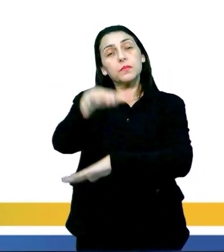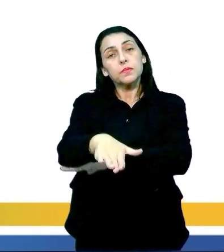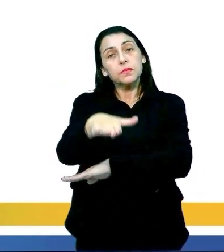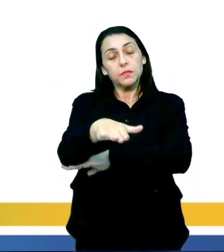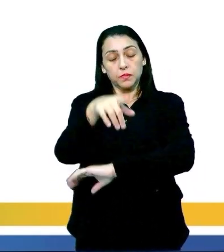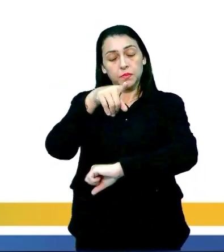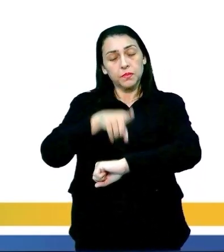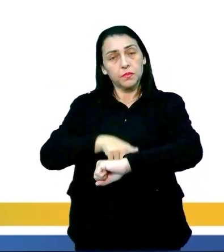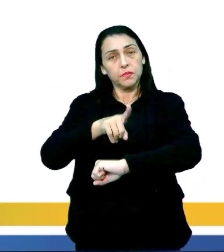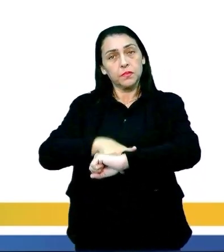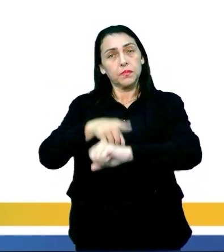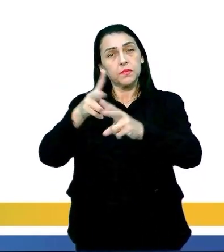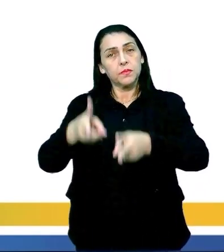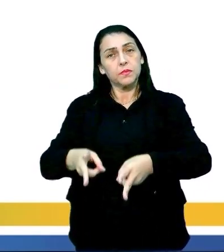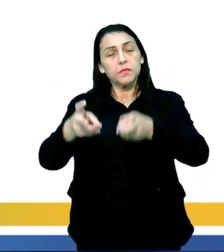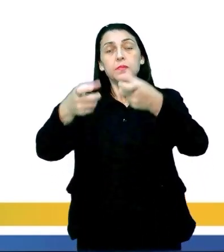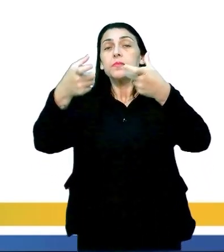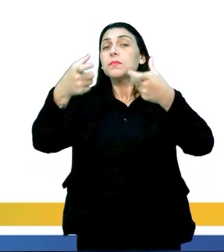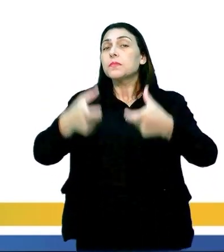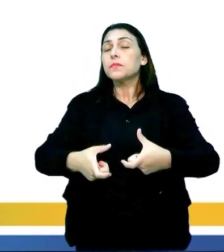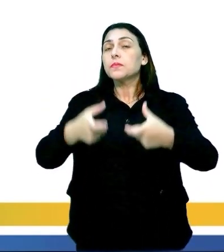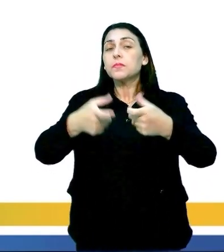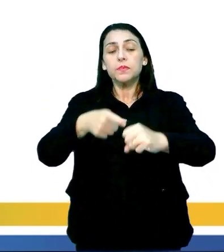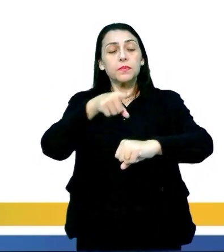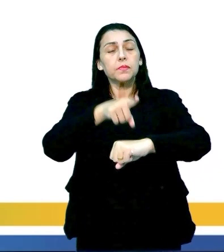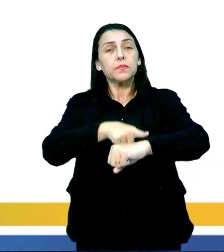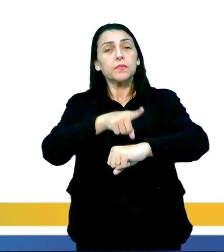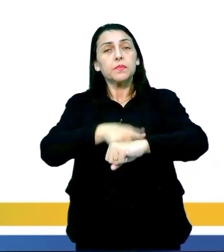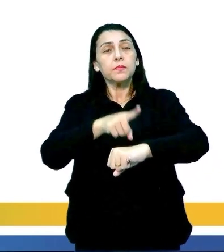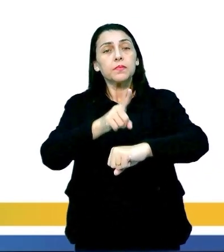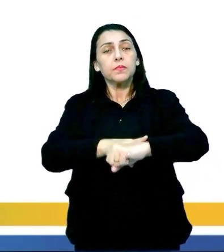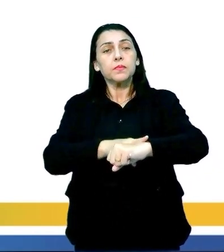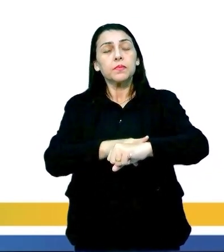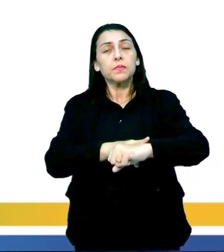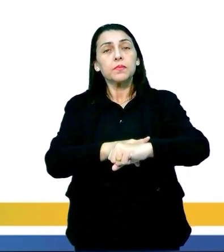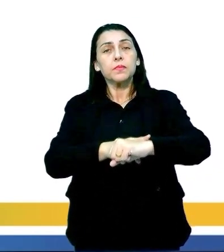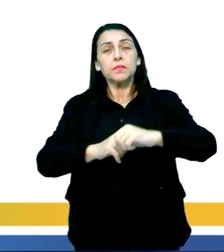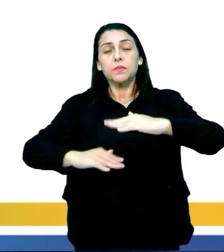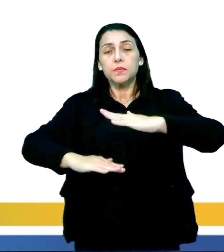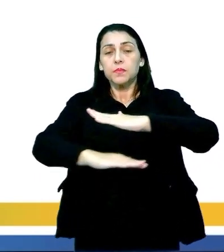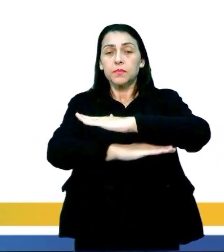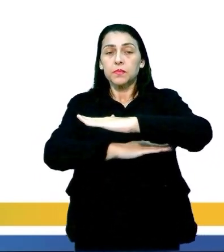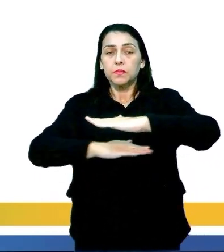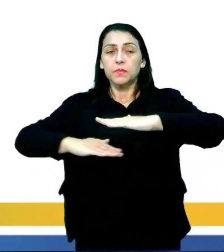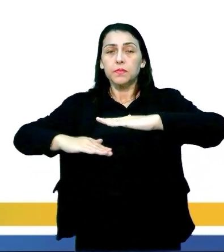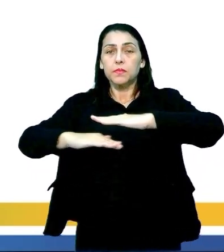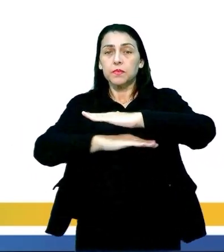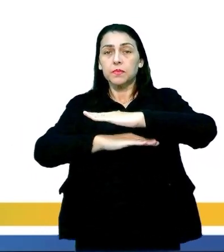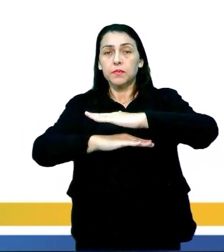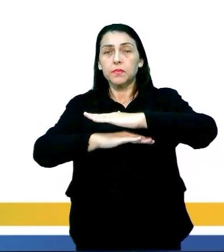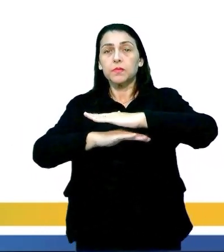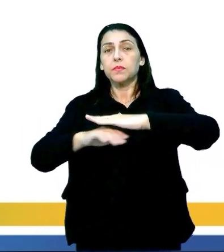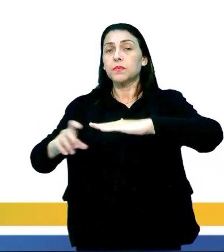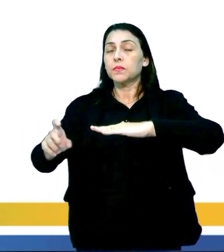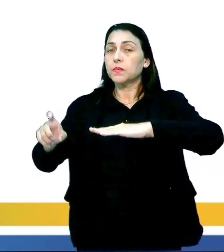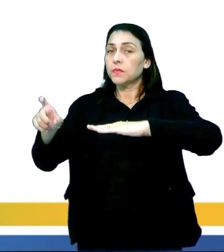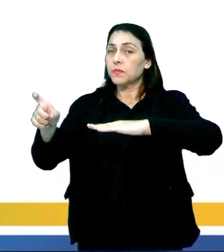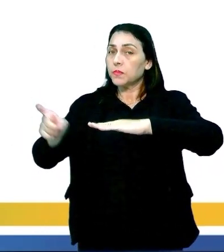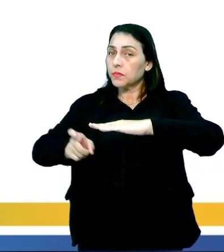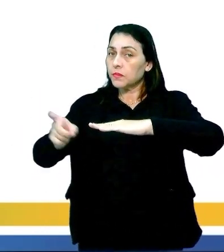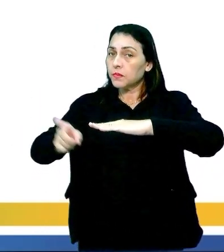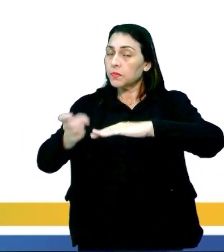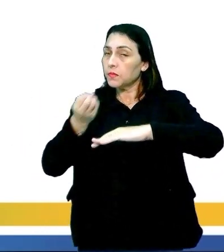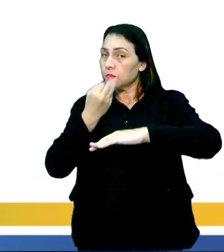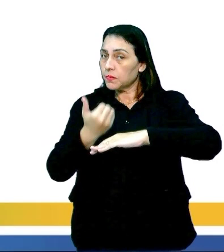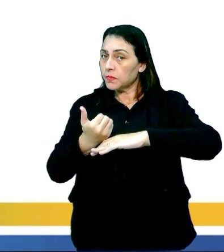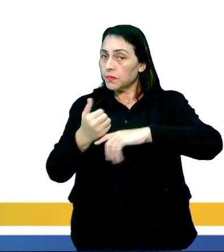vamos observar aonde está o horário. Está na parte de baixo, olha aí, no eixo X. Tudo